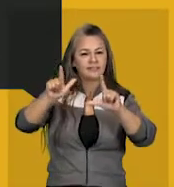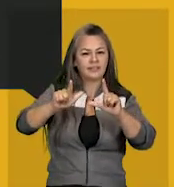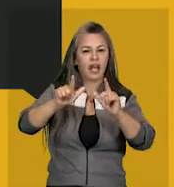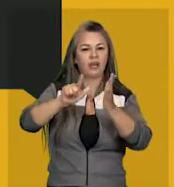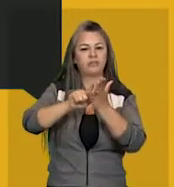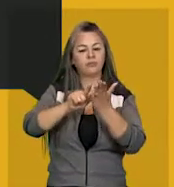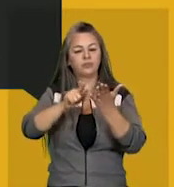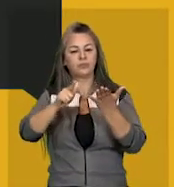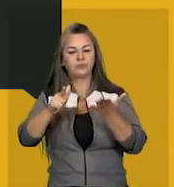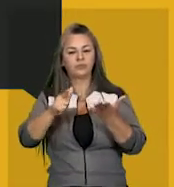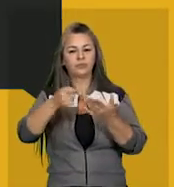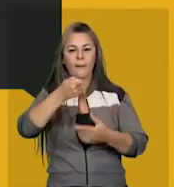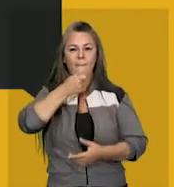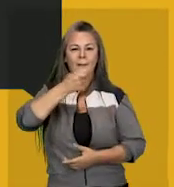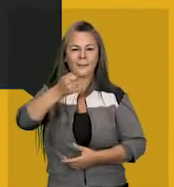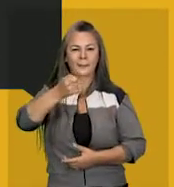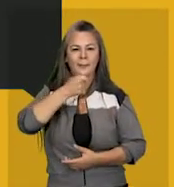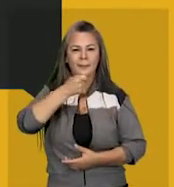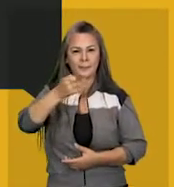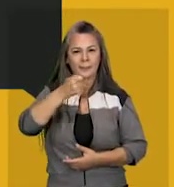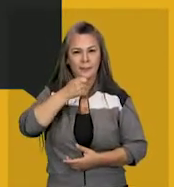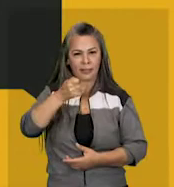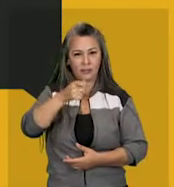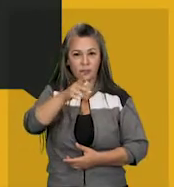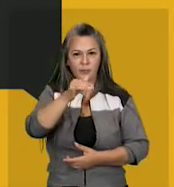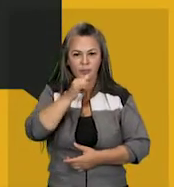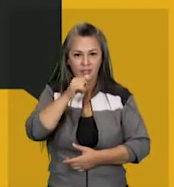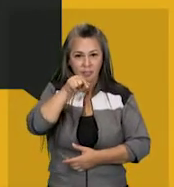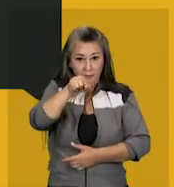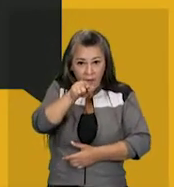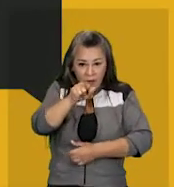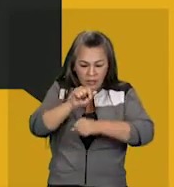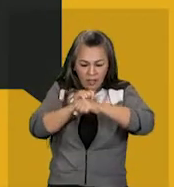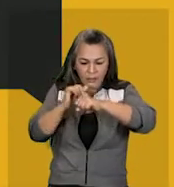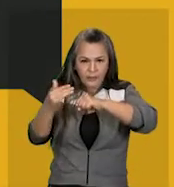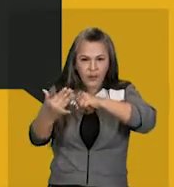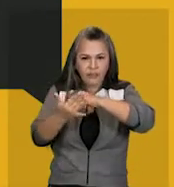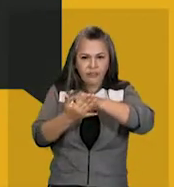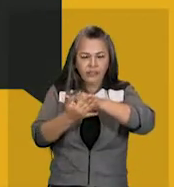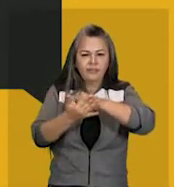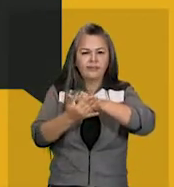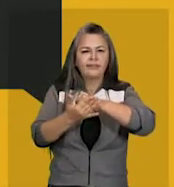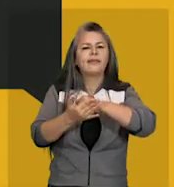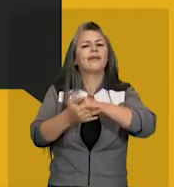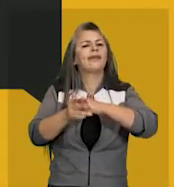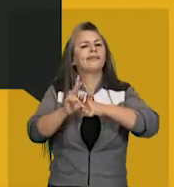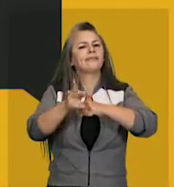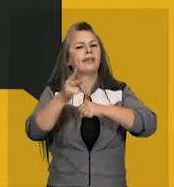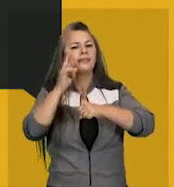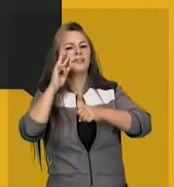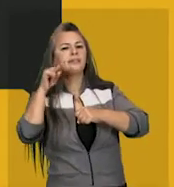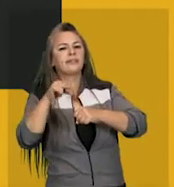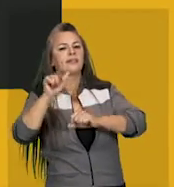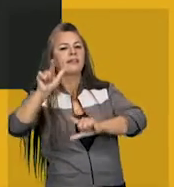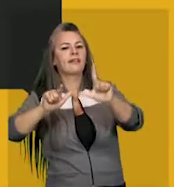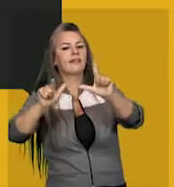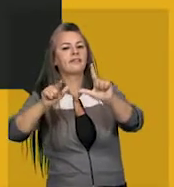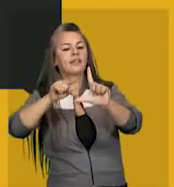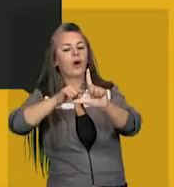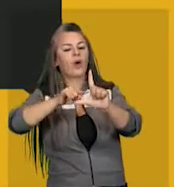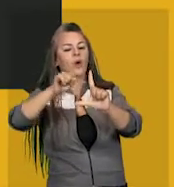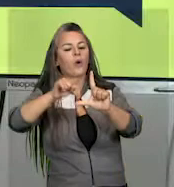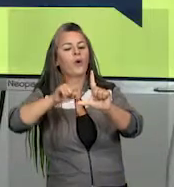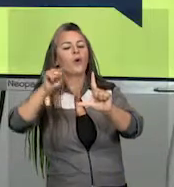Agora em tempo de Covid, sempre tem alguém mostrando um gráfico, uma tabela, uma imagem,